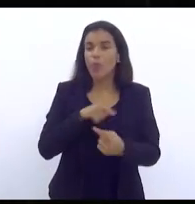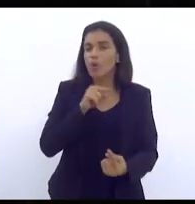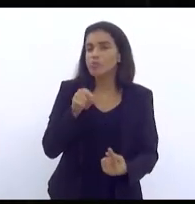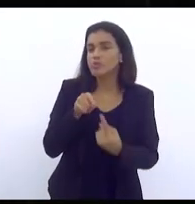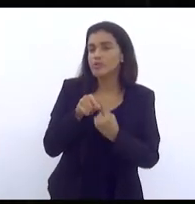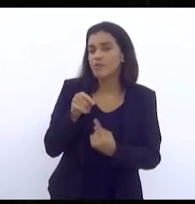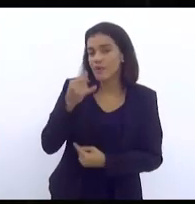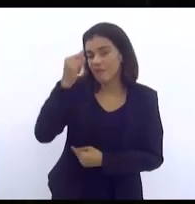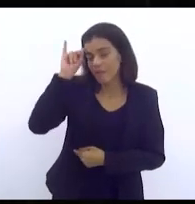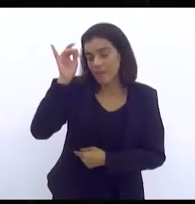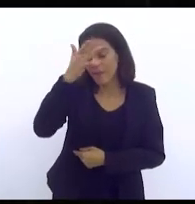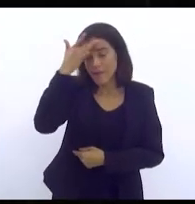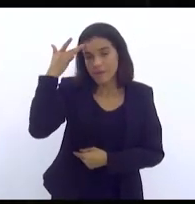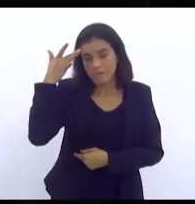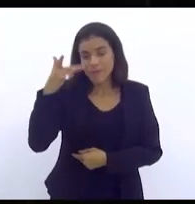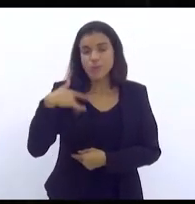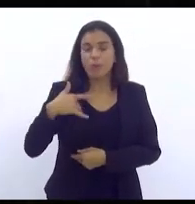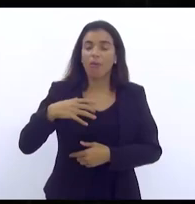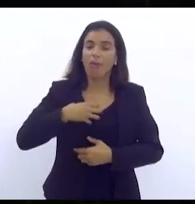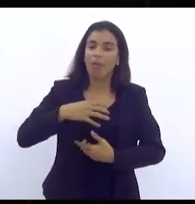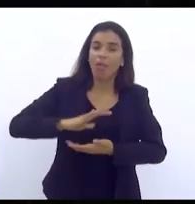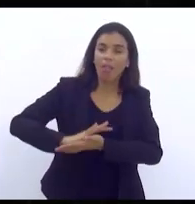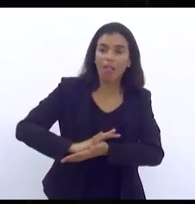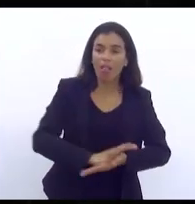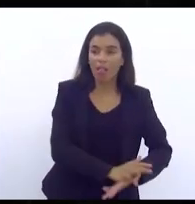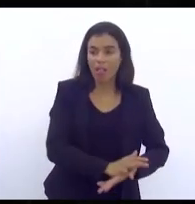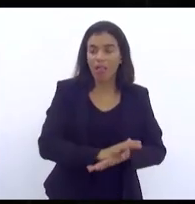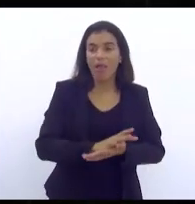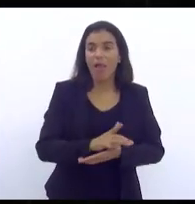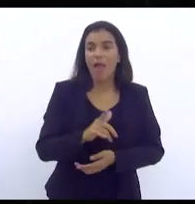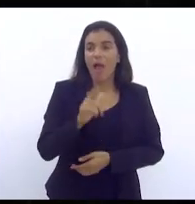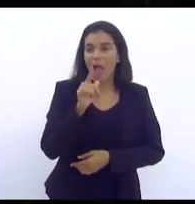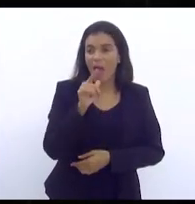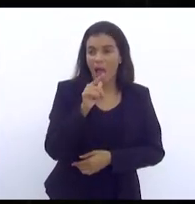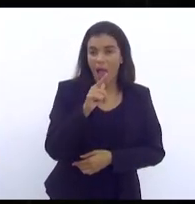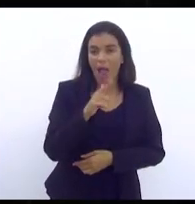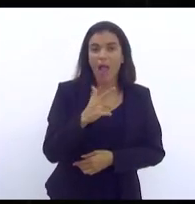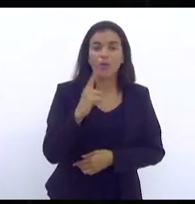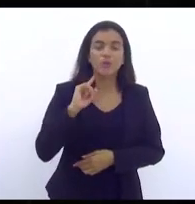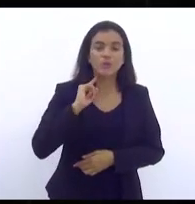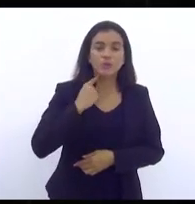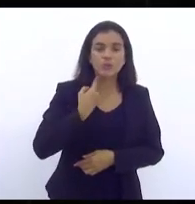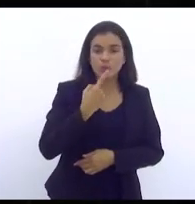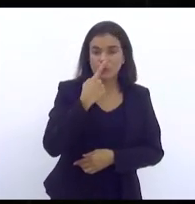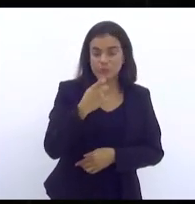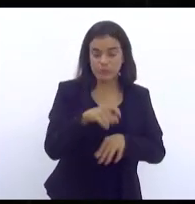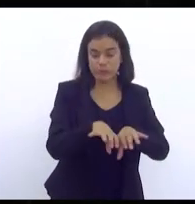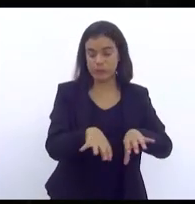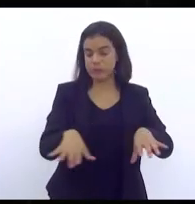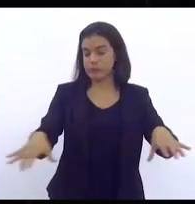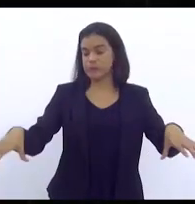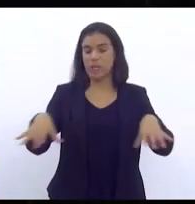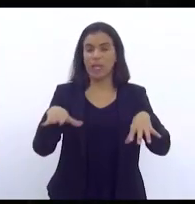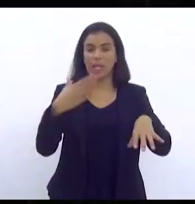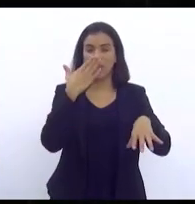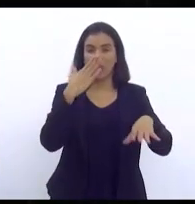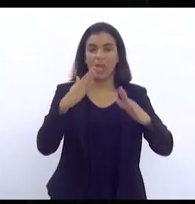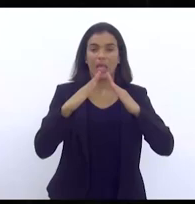seja submetido à humilhação de ter o esgoto passando na porta da sua casa a